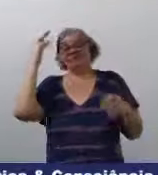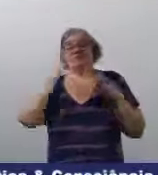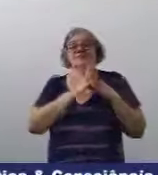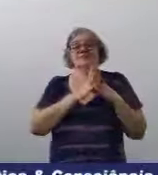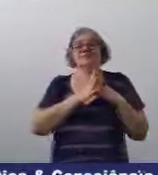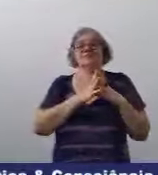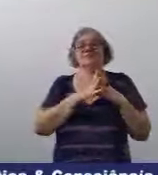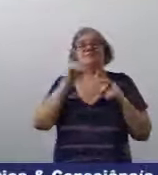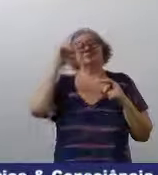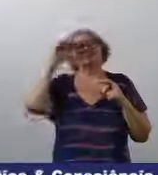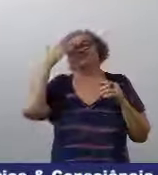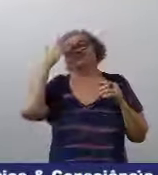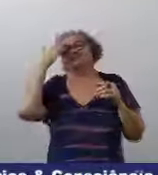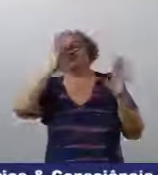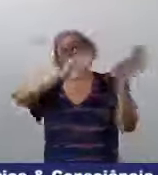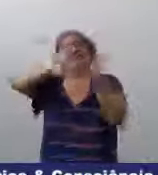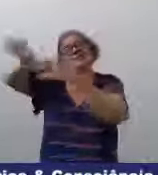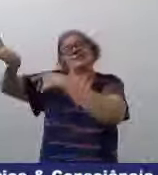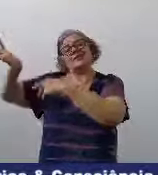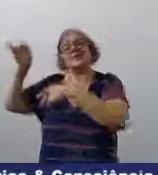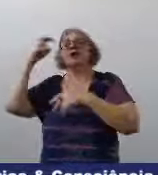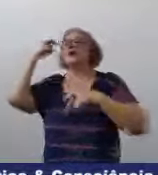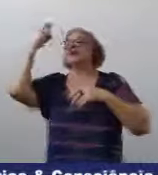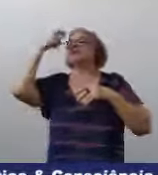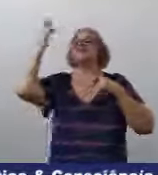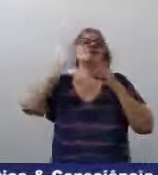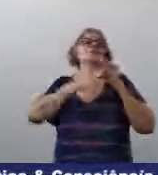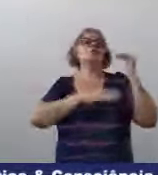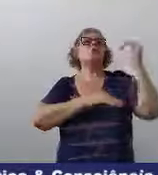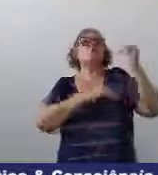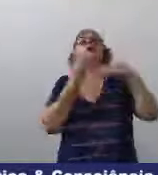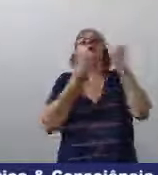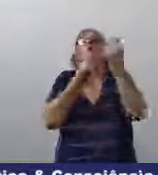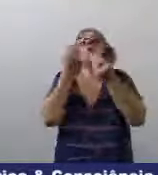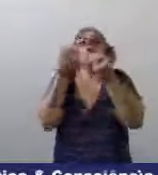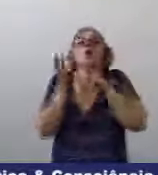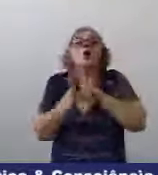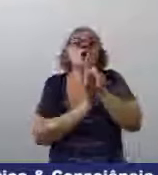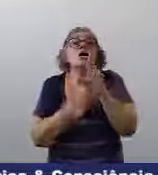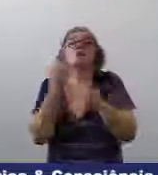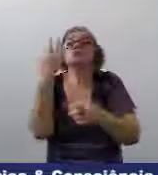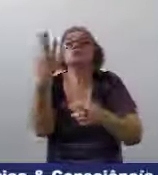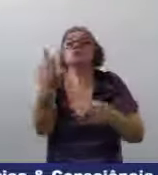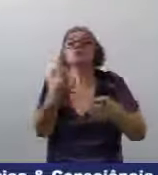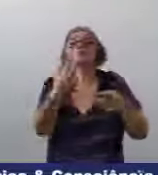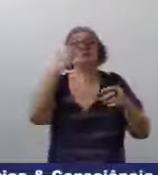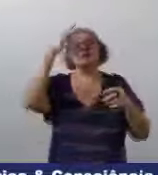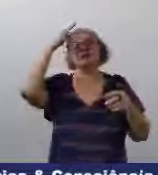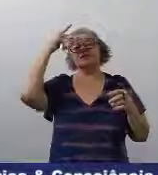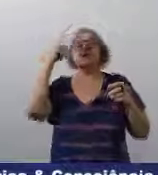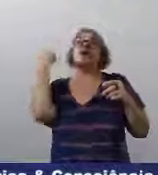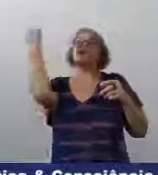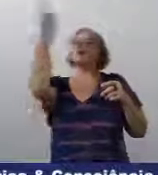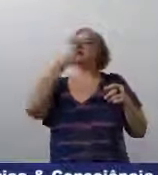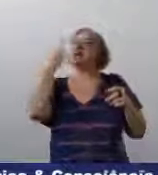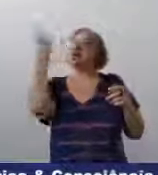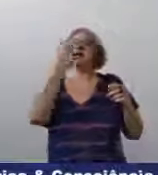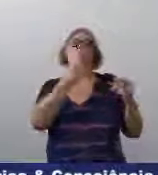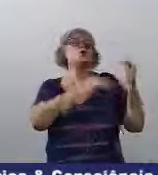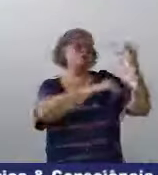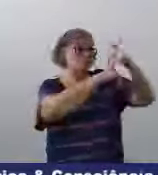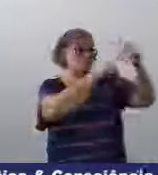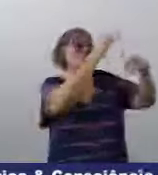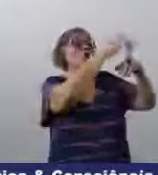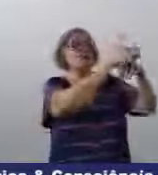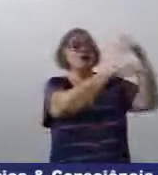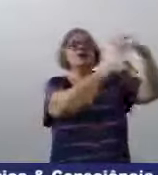ilusão, que não deve nos preocupar. Quando a gente pergunta: mas quanto tempo eu vou evoluir? Isso é uma pergunta de Homo sapiens.